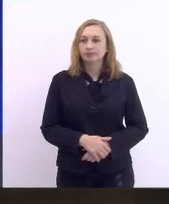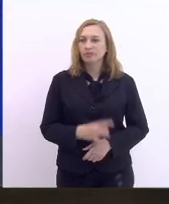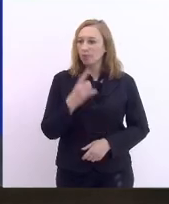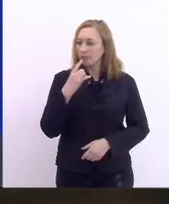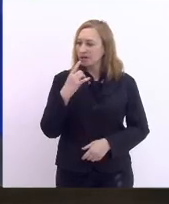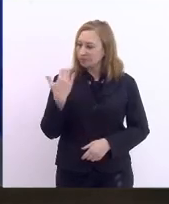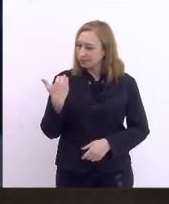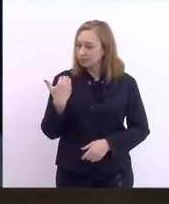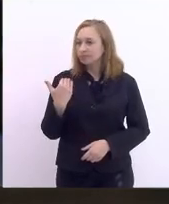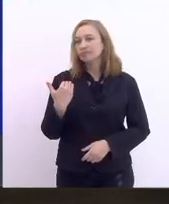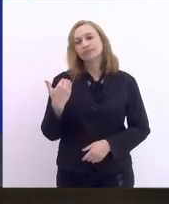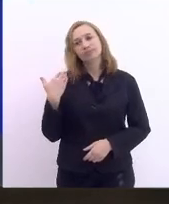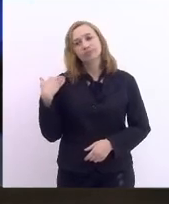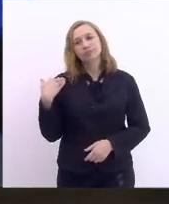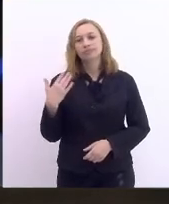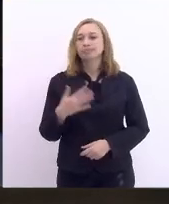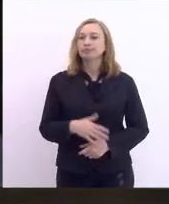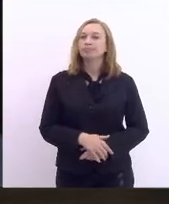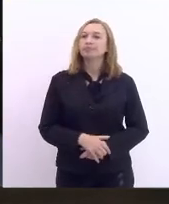próximo de mim é